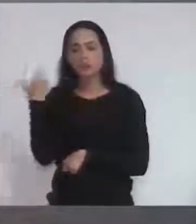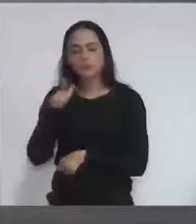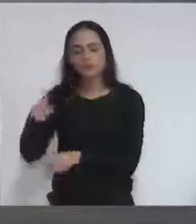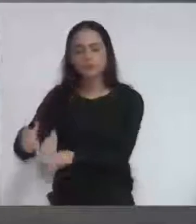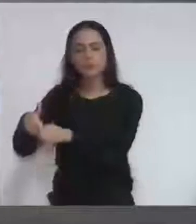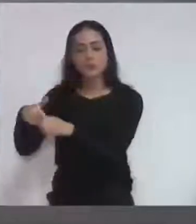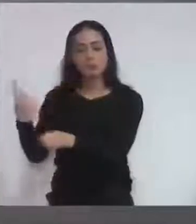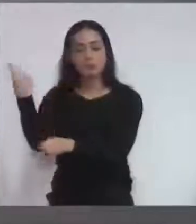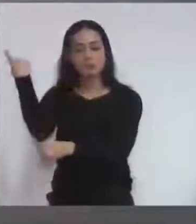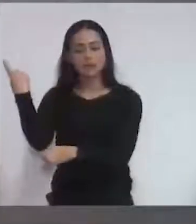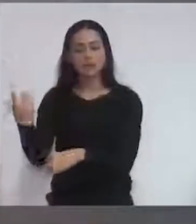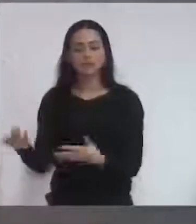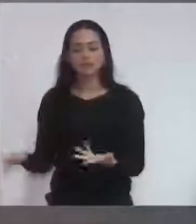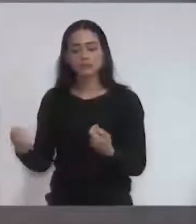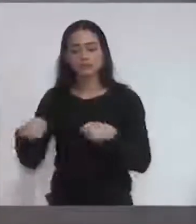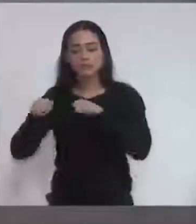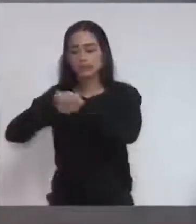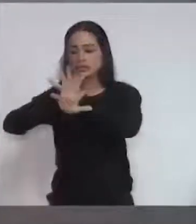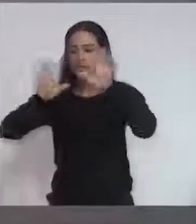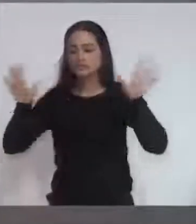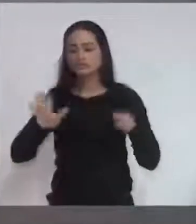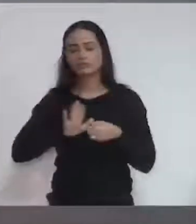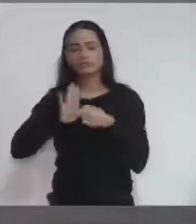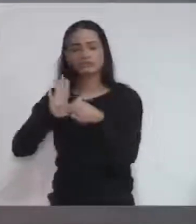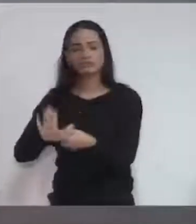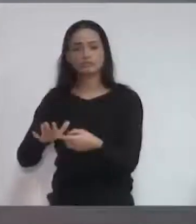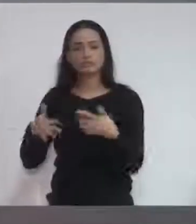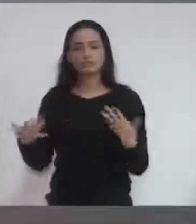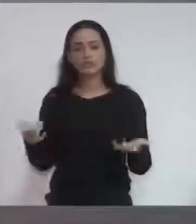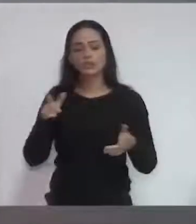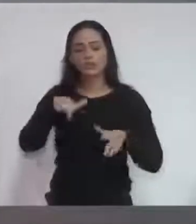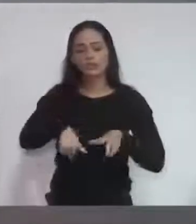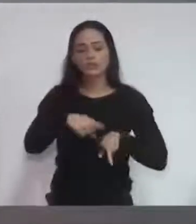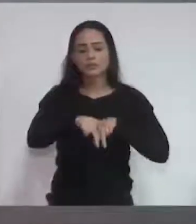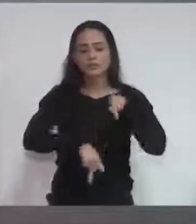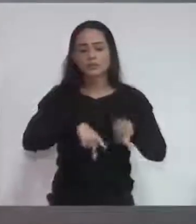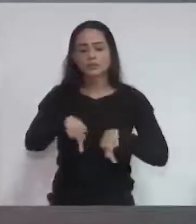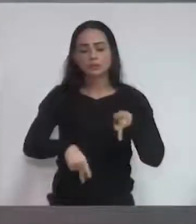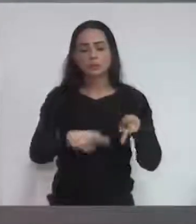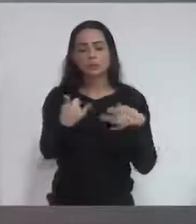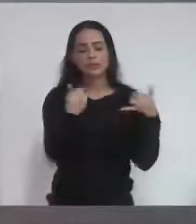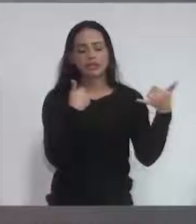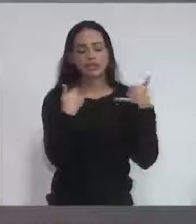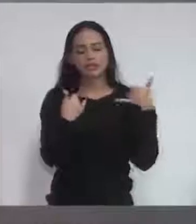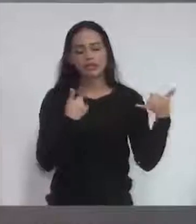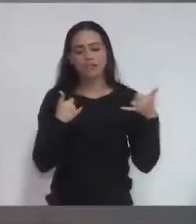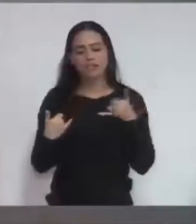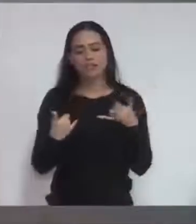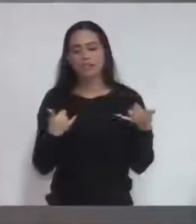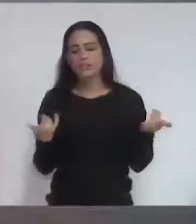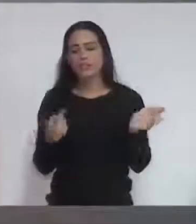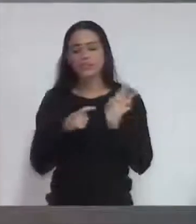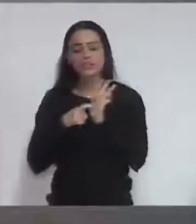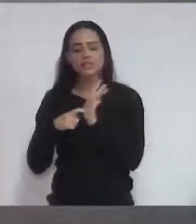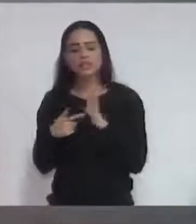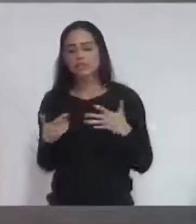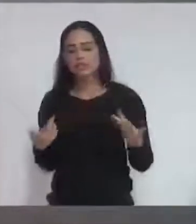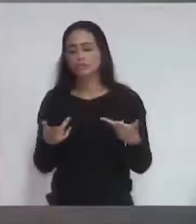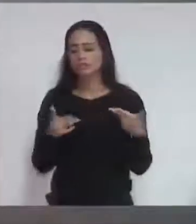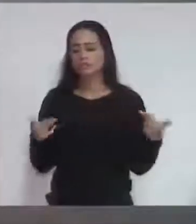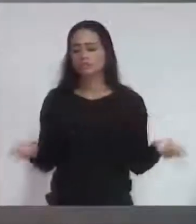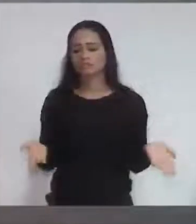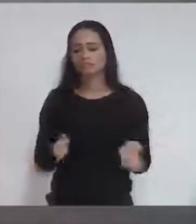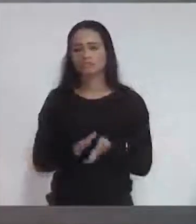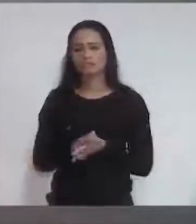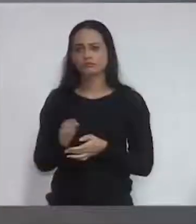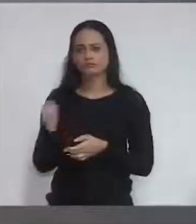a gente não fique ouvindo esse tipo de ruídos, como a gente ouviu durante, pelo menos, o final de semana, 2 ou